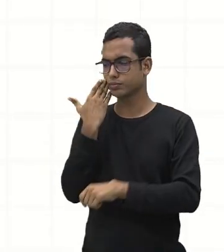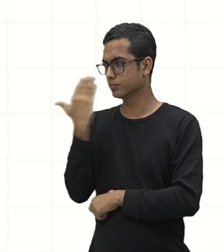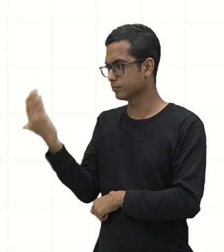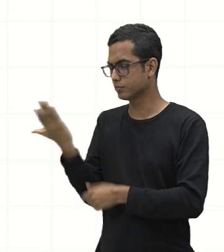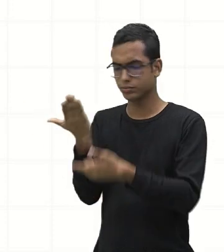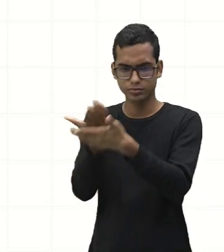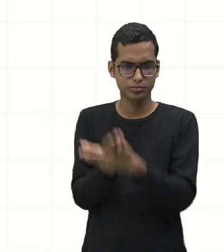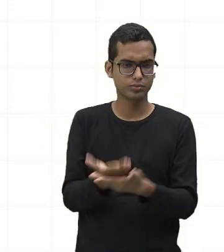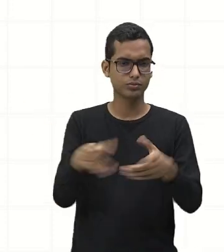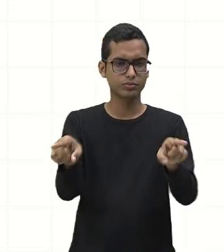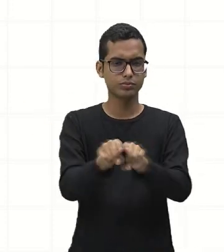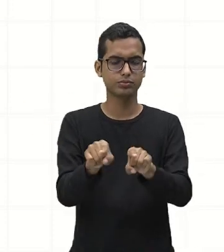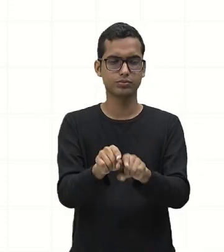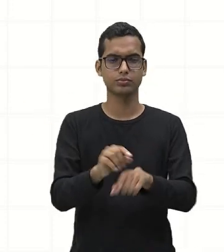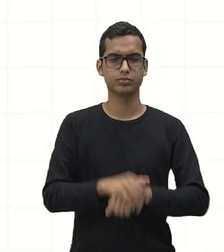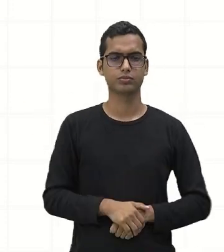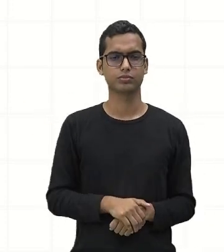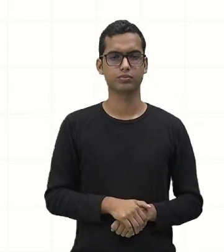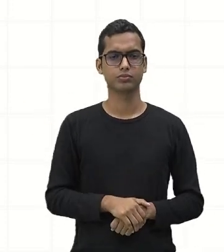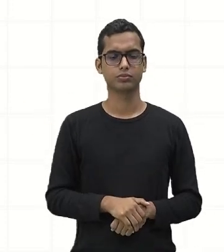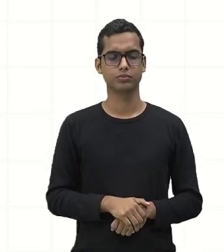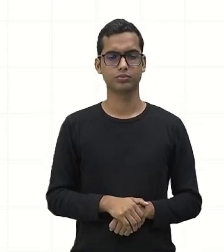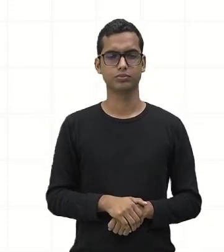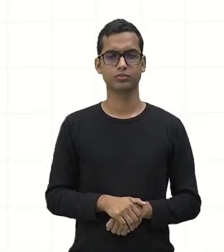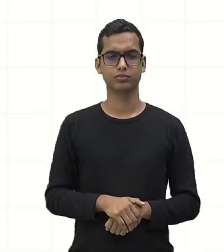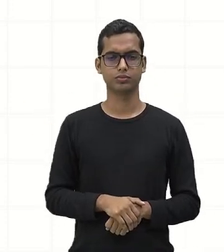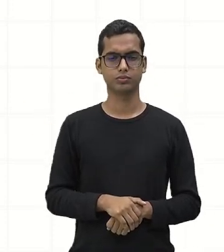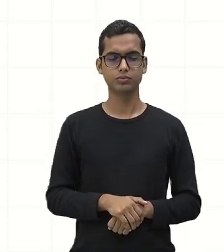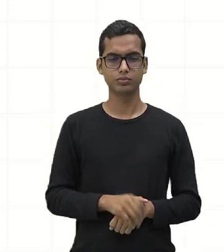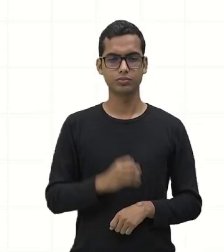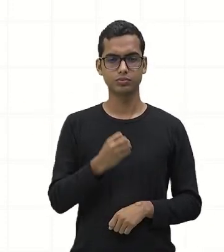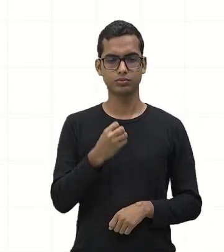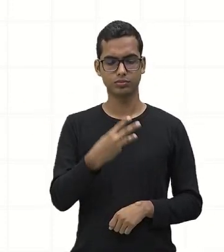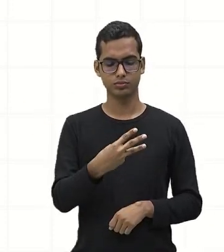elevado a 0 é igual a 1. Elevado a 1 é o próprio número.